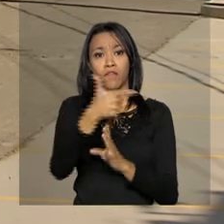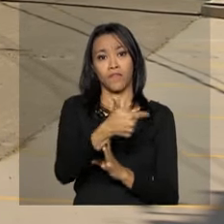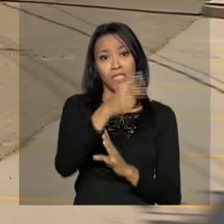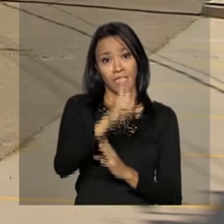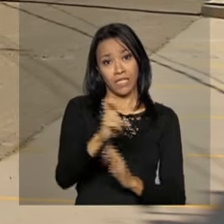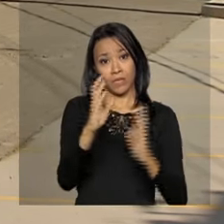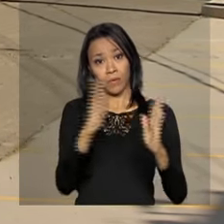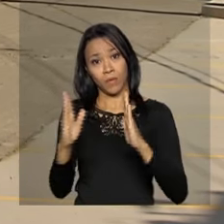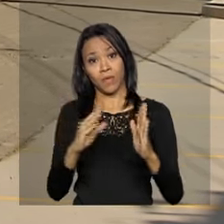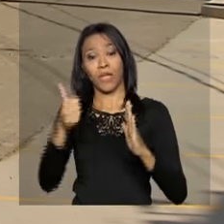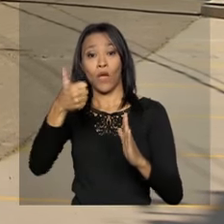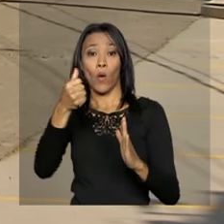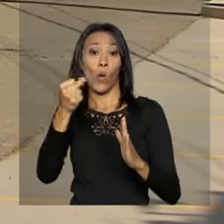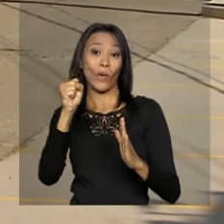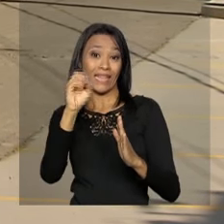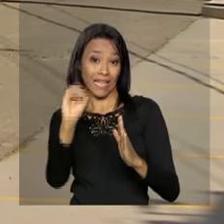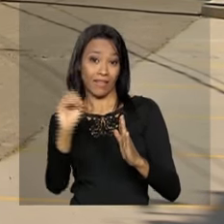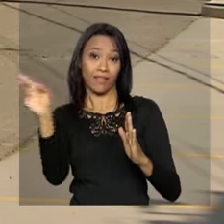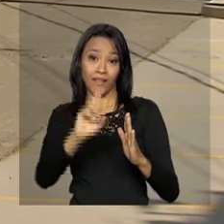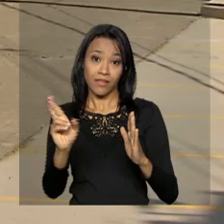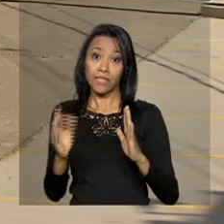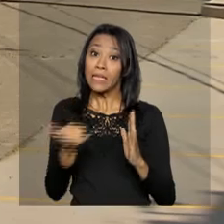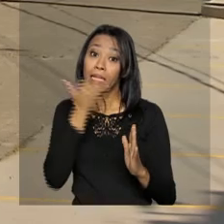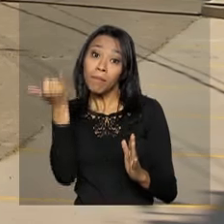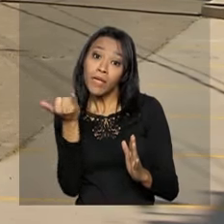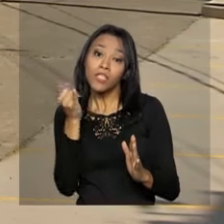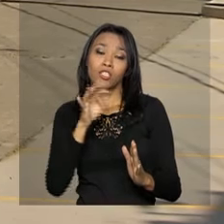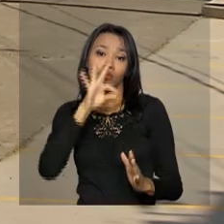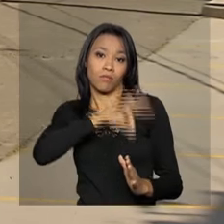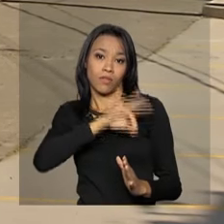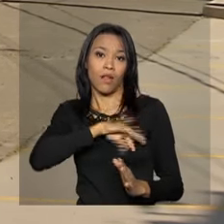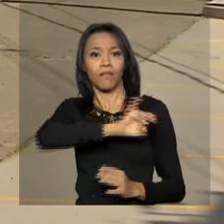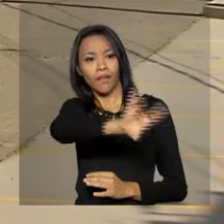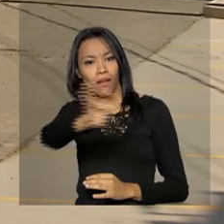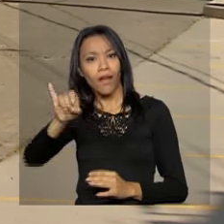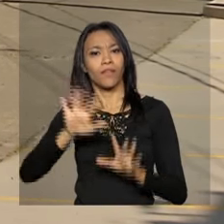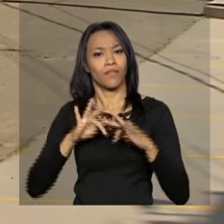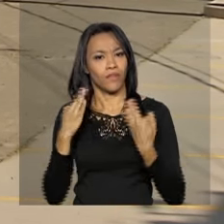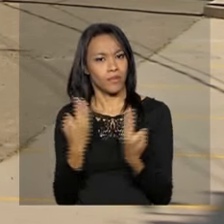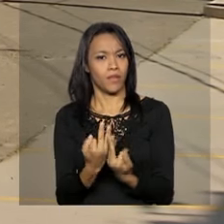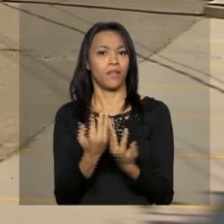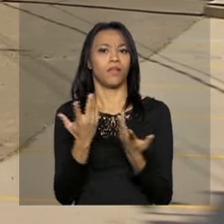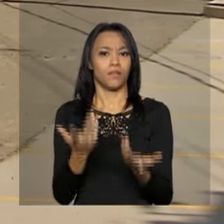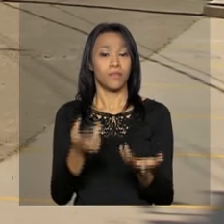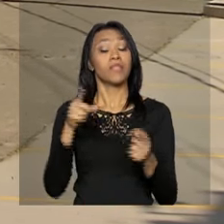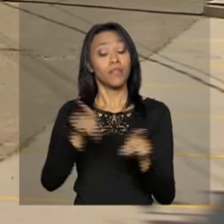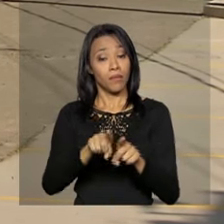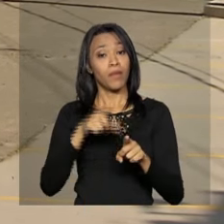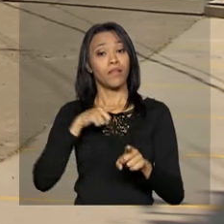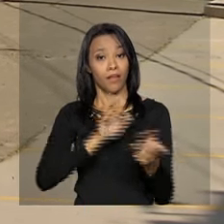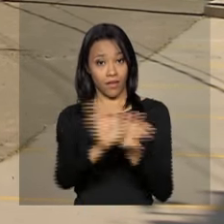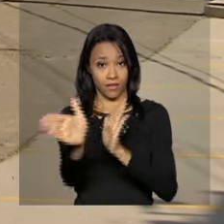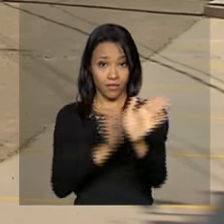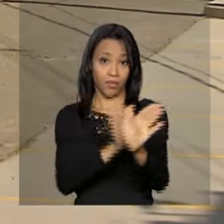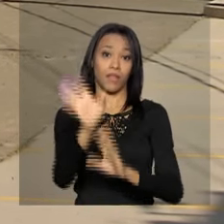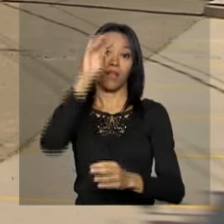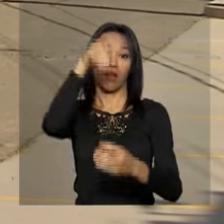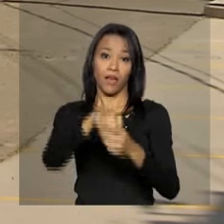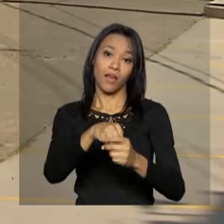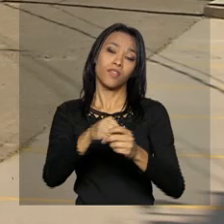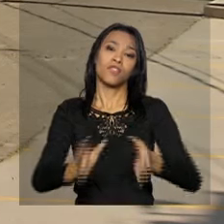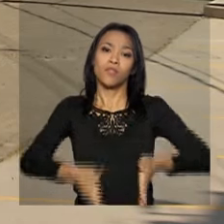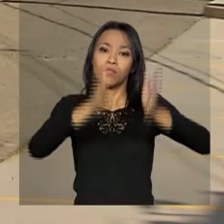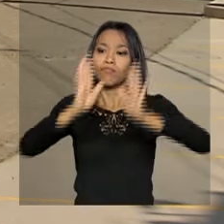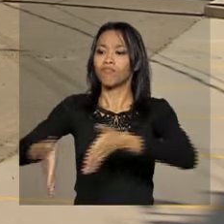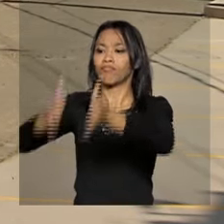25 e R$ 80, dependendo da renda das famílias. Os residenciais seguem os parâmetros de acessibilidade do programa Minha Casa Minha Vida,